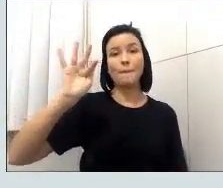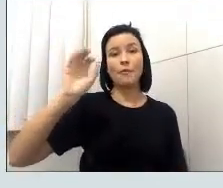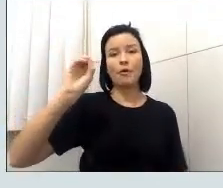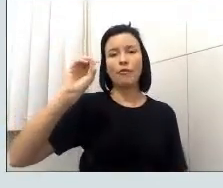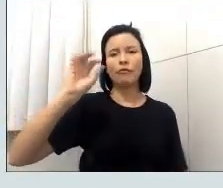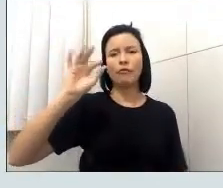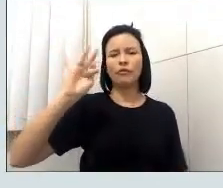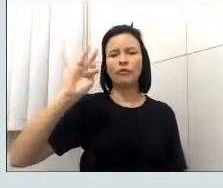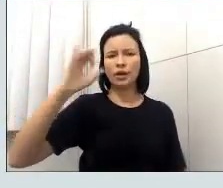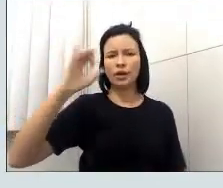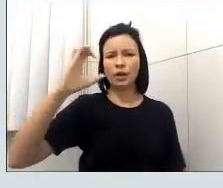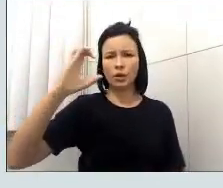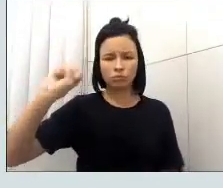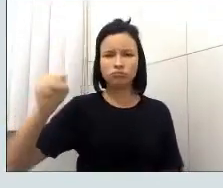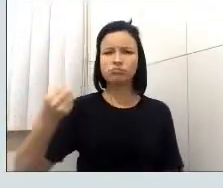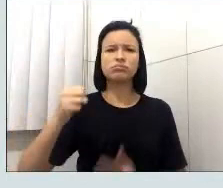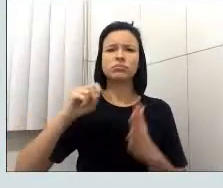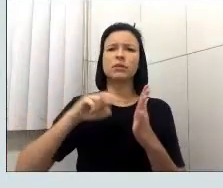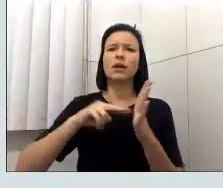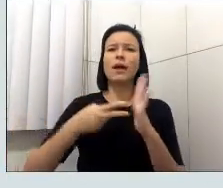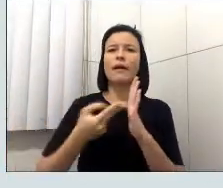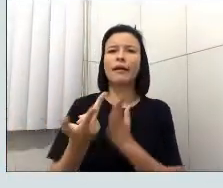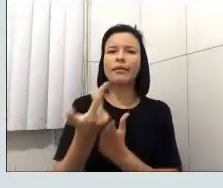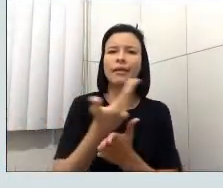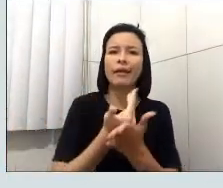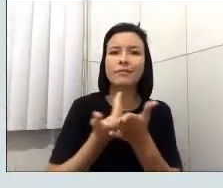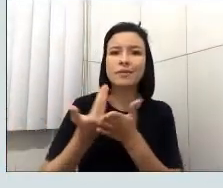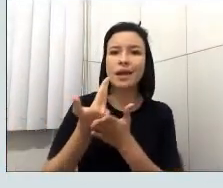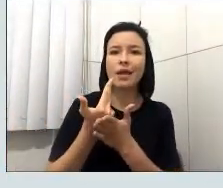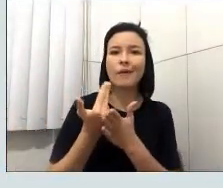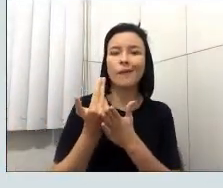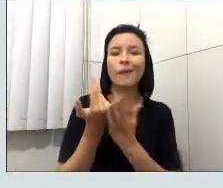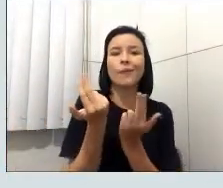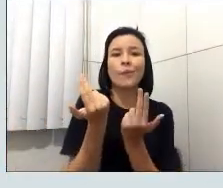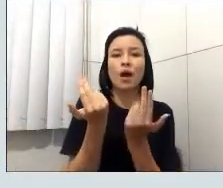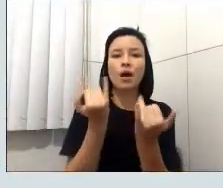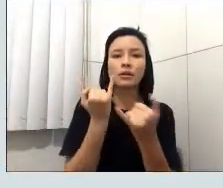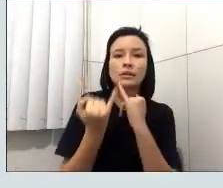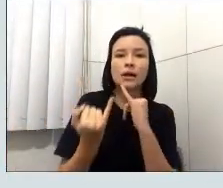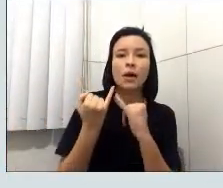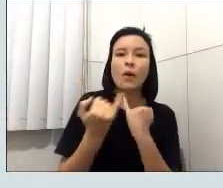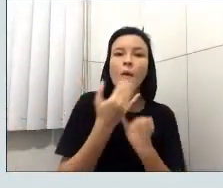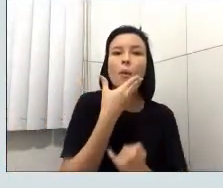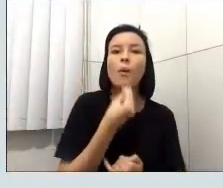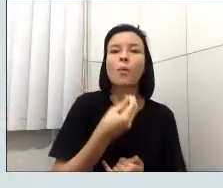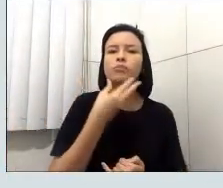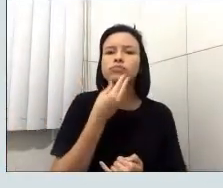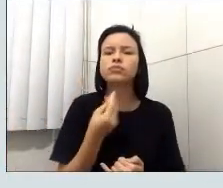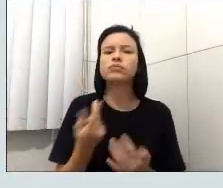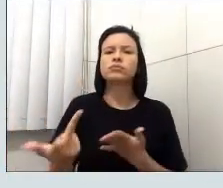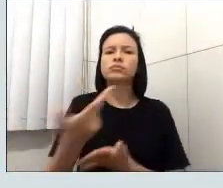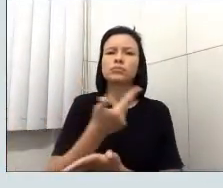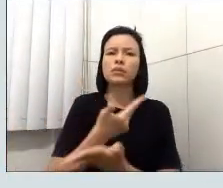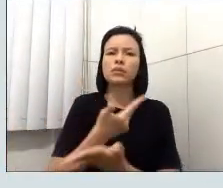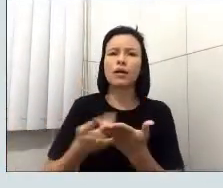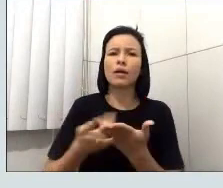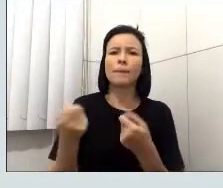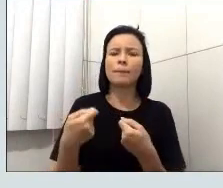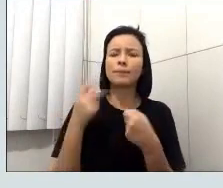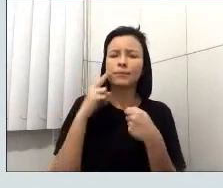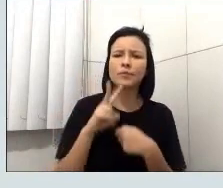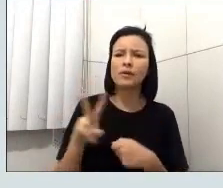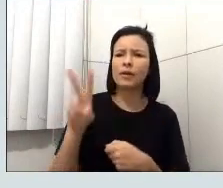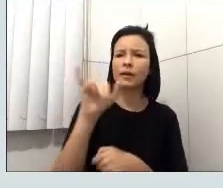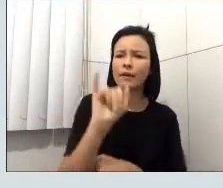Esses blocos, né, que foram se desprendendo, foram criando diversos corredores, e aí a gente